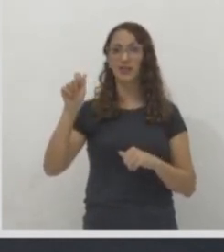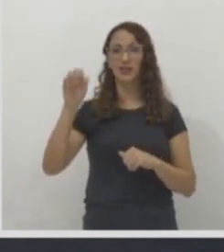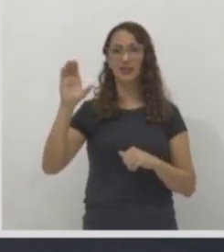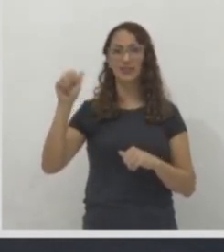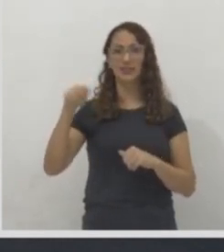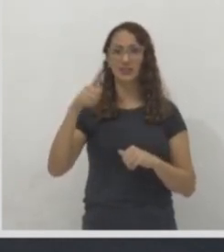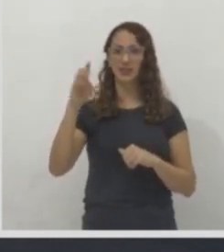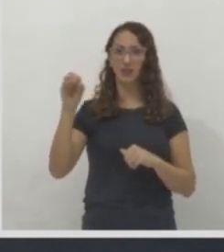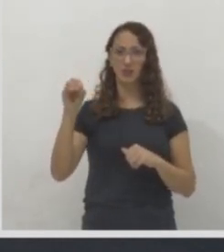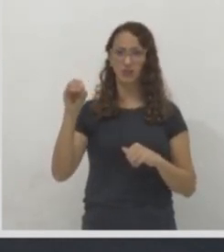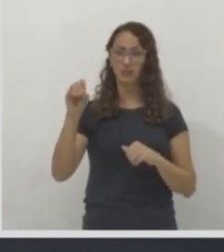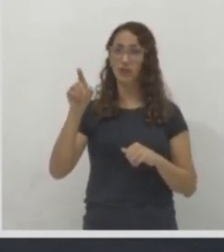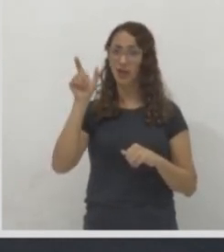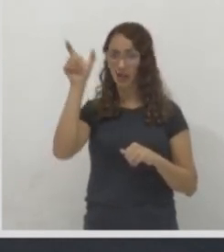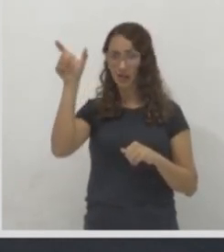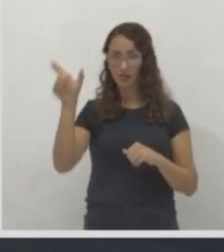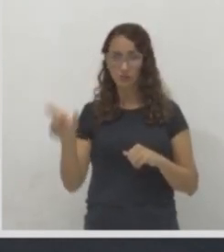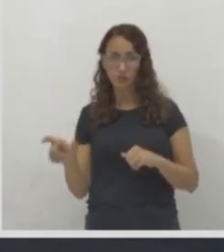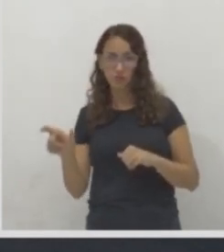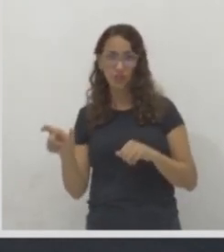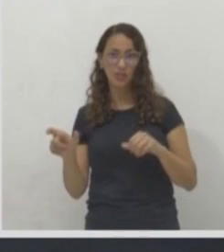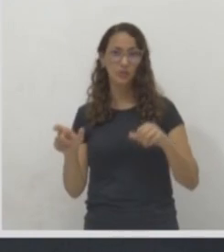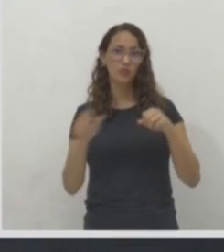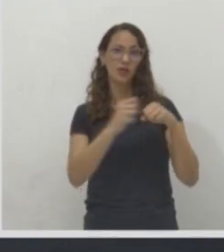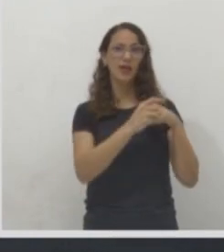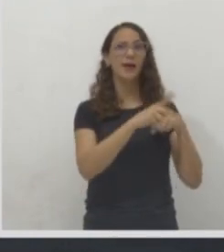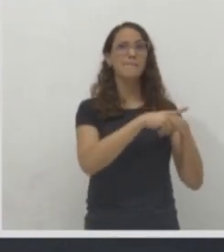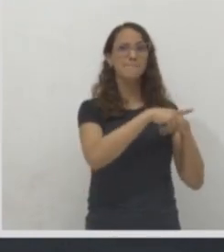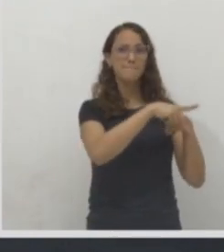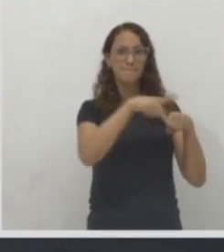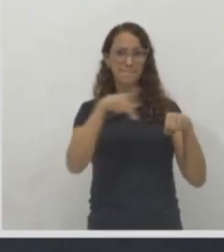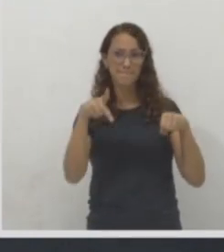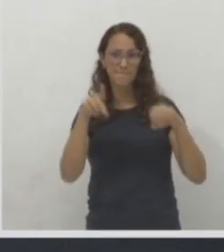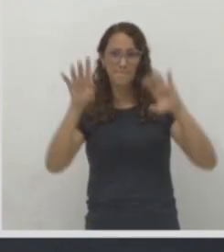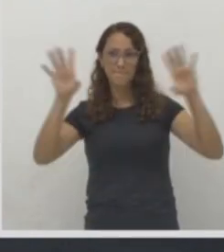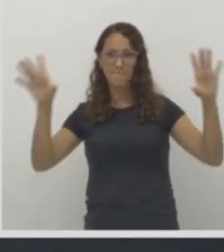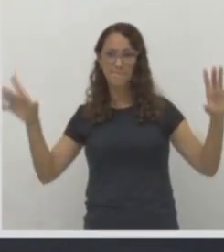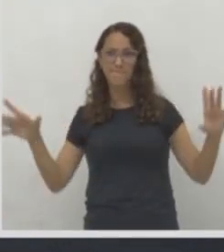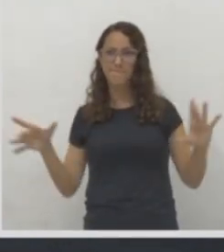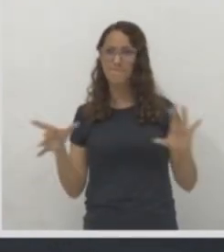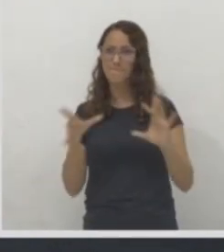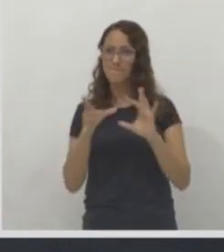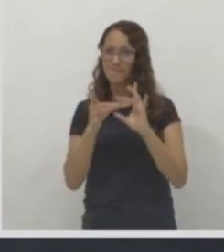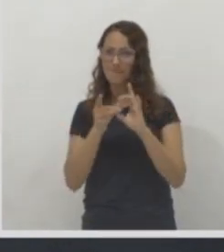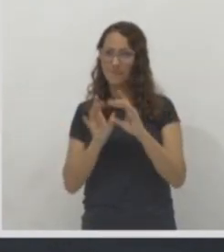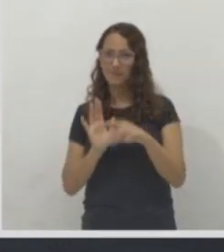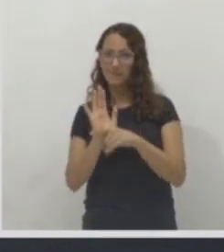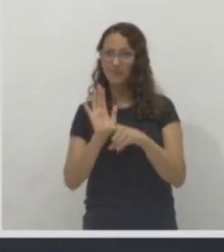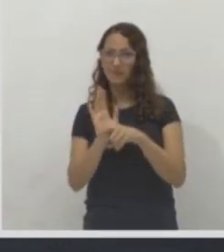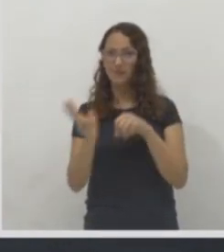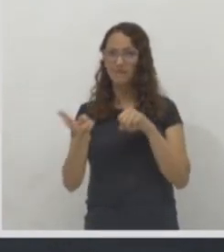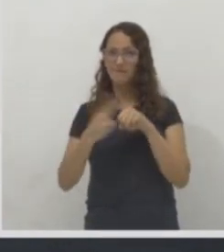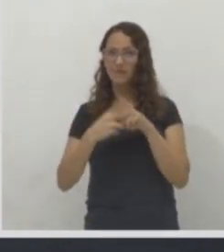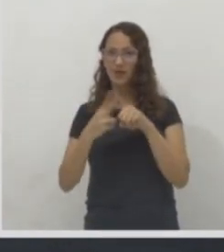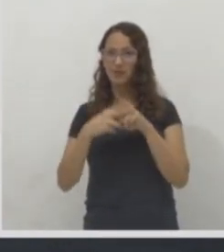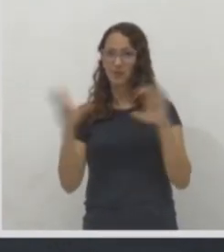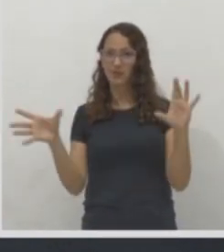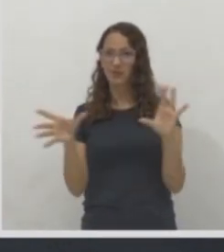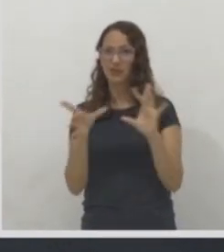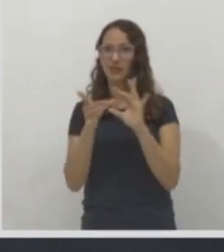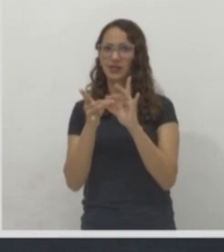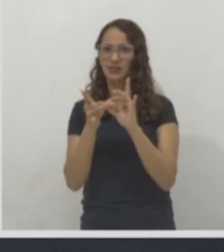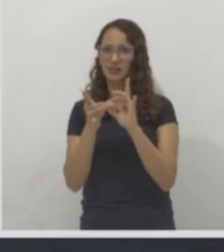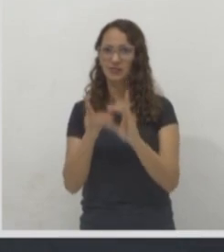entre o sujeito e aquilo que se diz dele, atribuindo uma característica ou um estado. Mas, como eu disse para